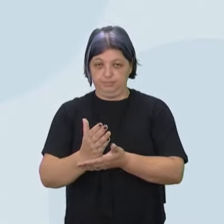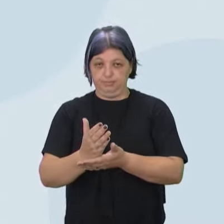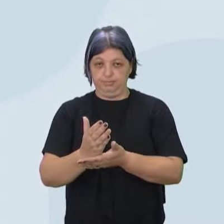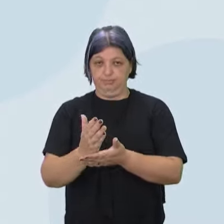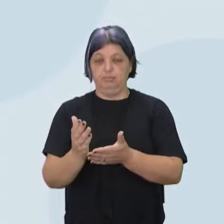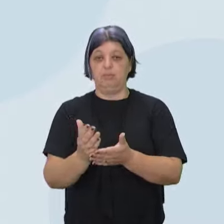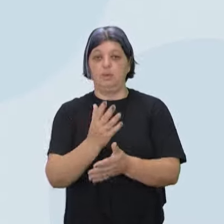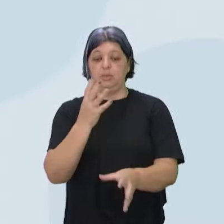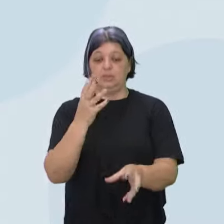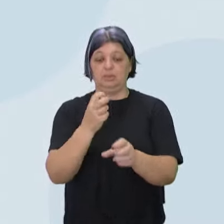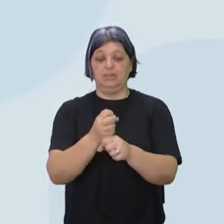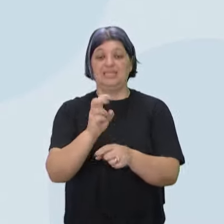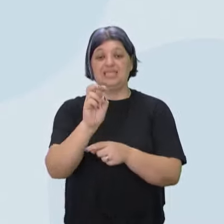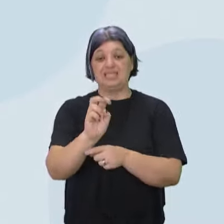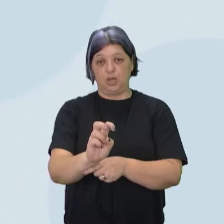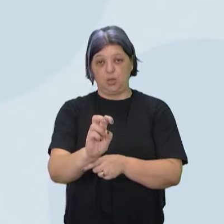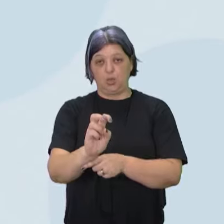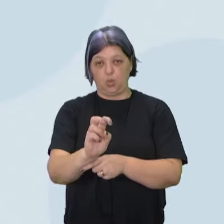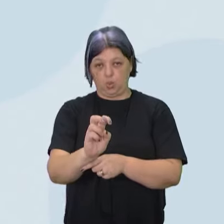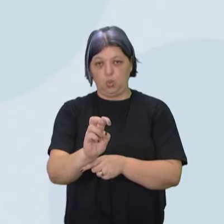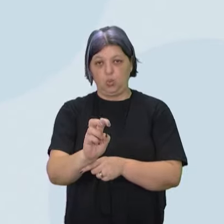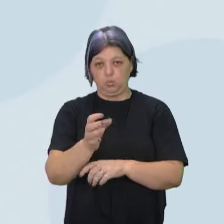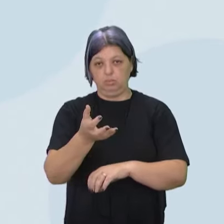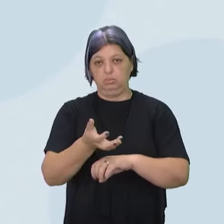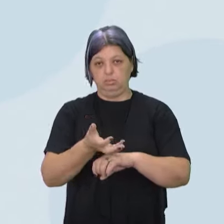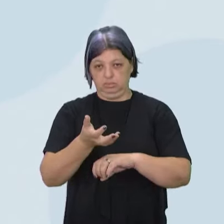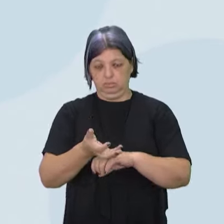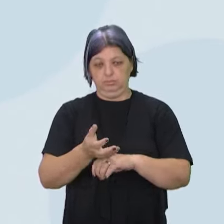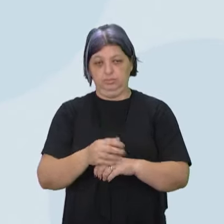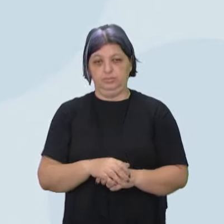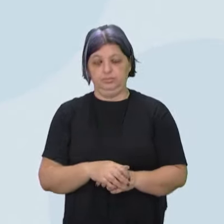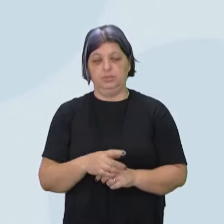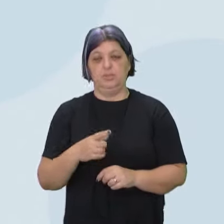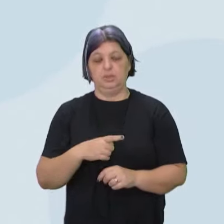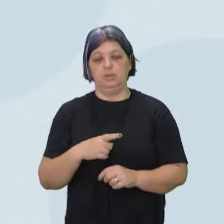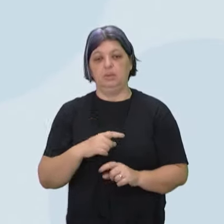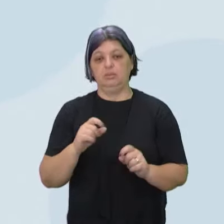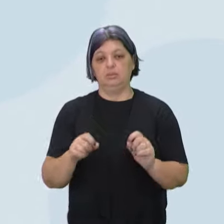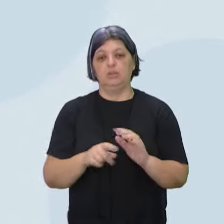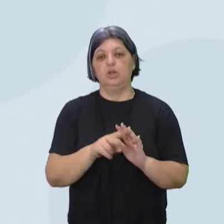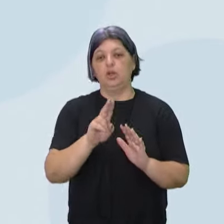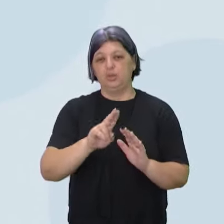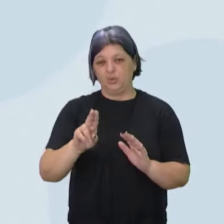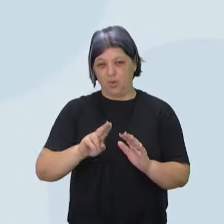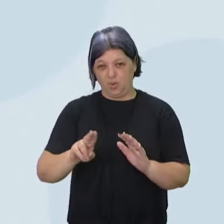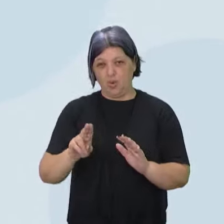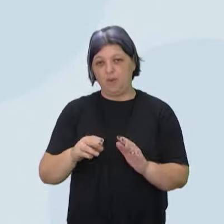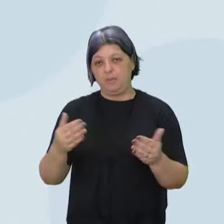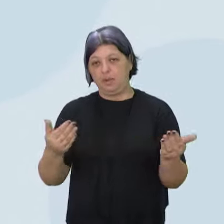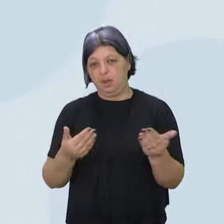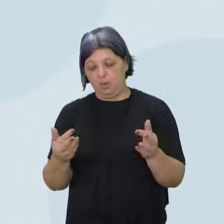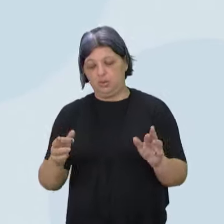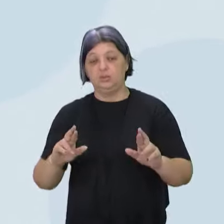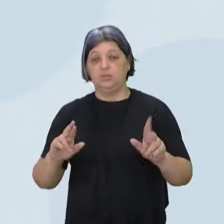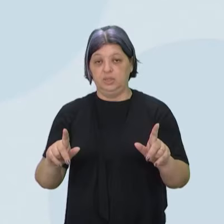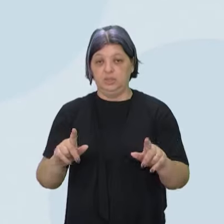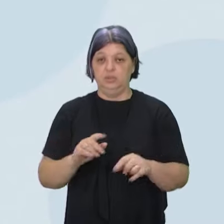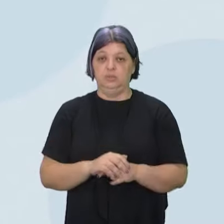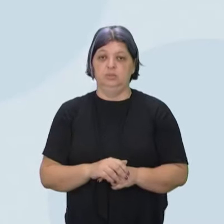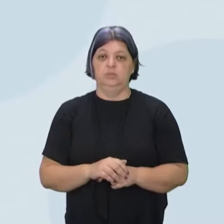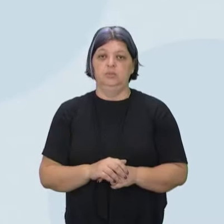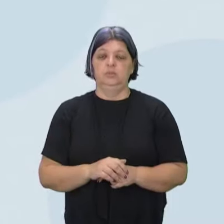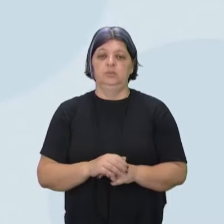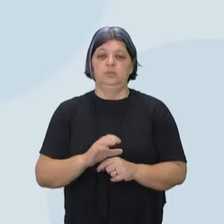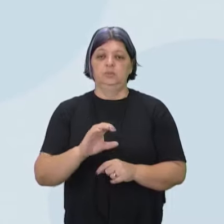5 componentes, né? Componentes curriculares, que tem esses nomes que a gente está se familiarizando agora. Então, componente